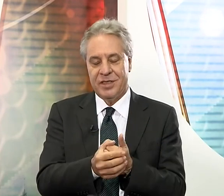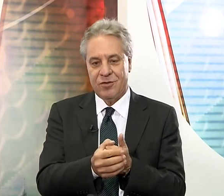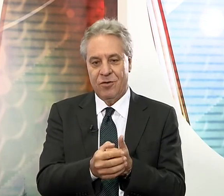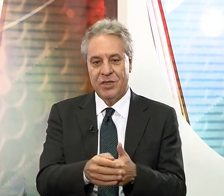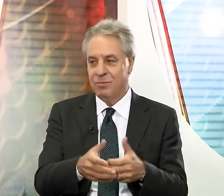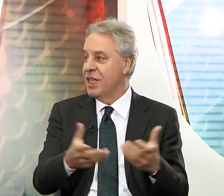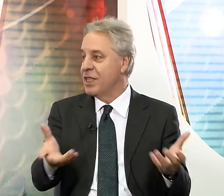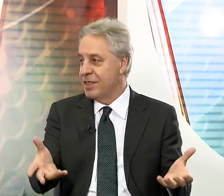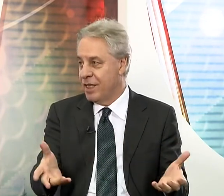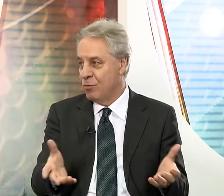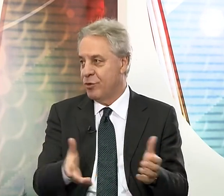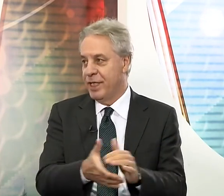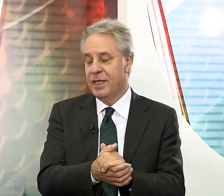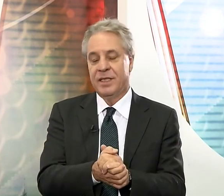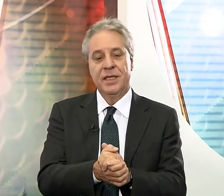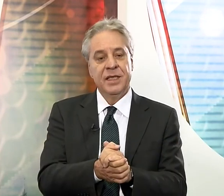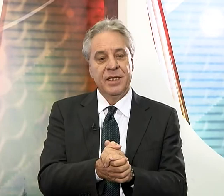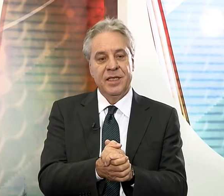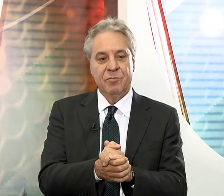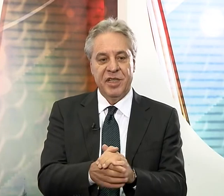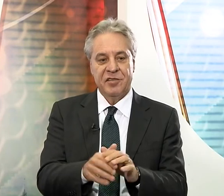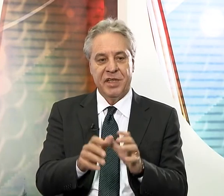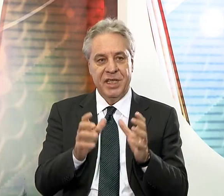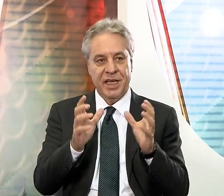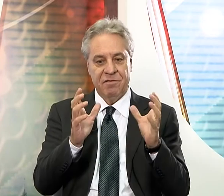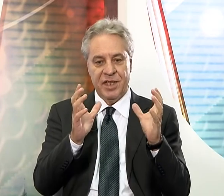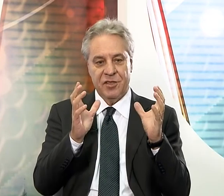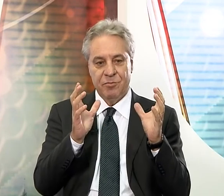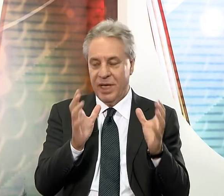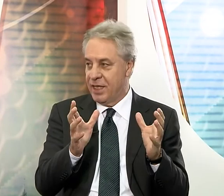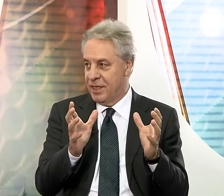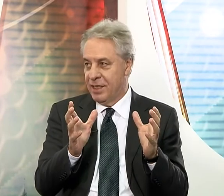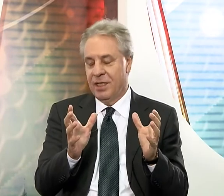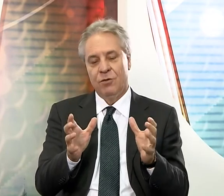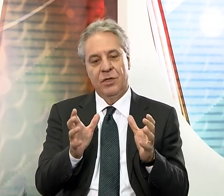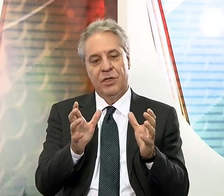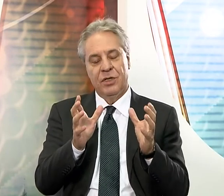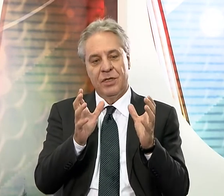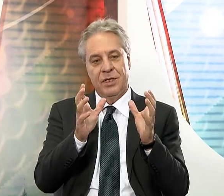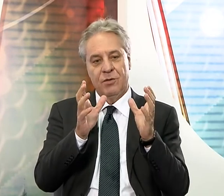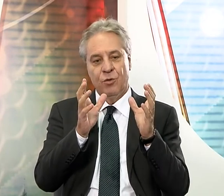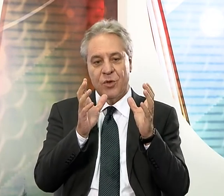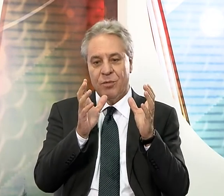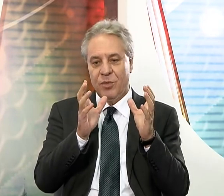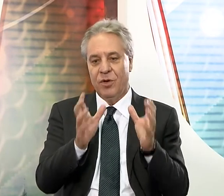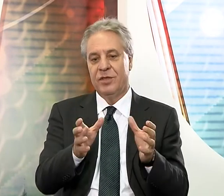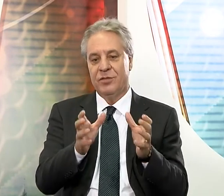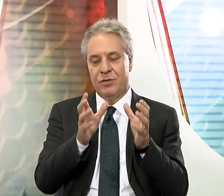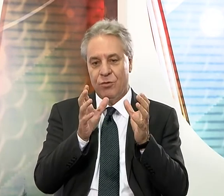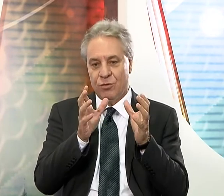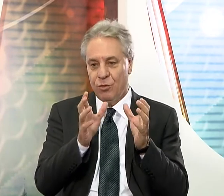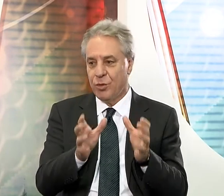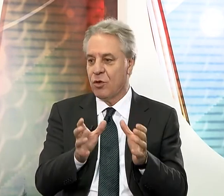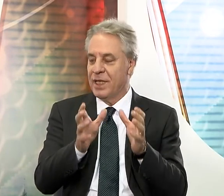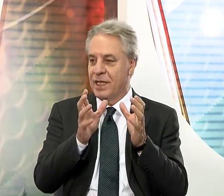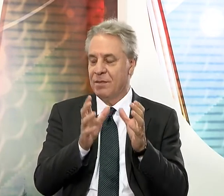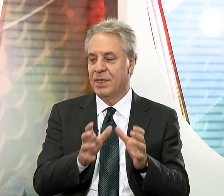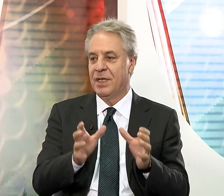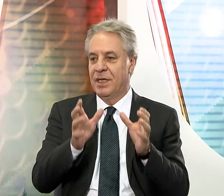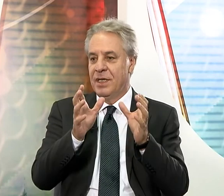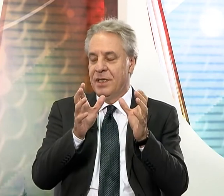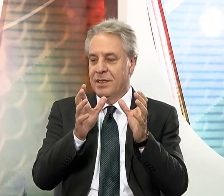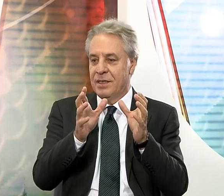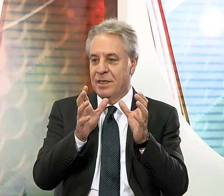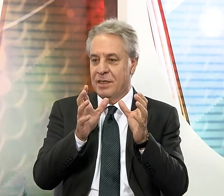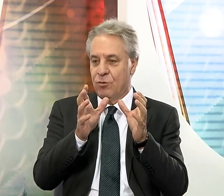conhecimento desse slogan, me encantei por ele e penso que ele reflete bem o propósito do